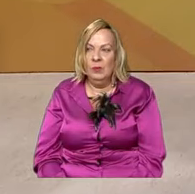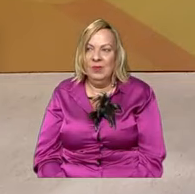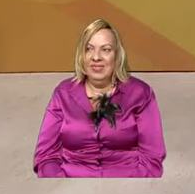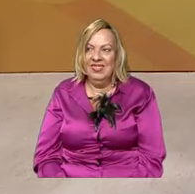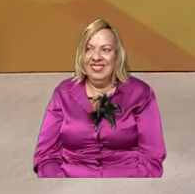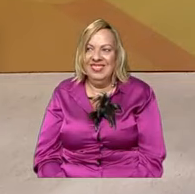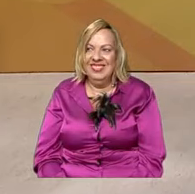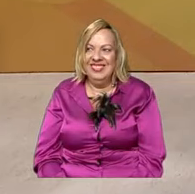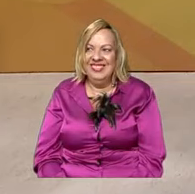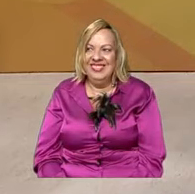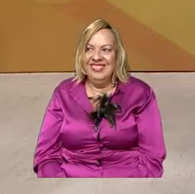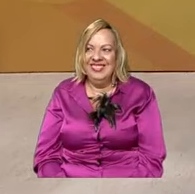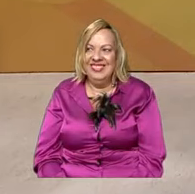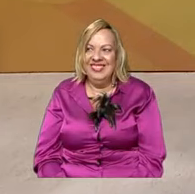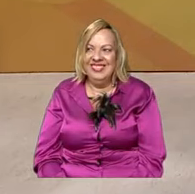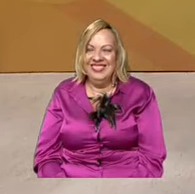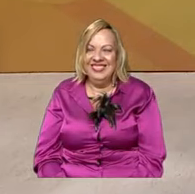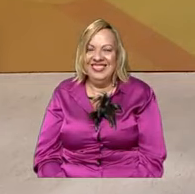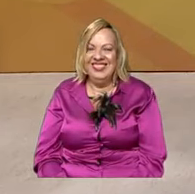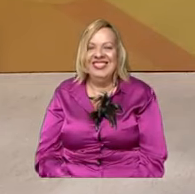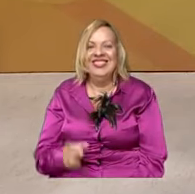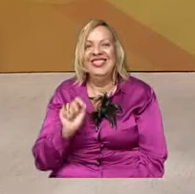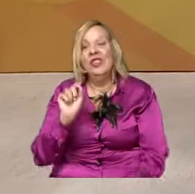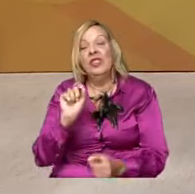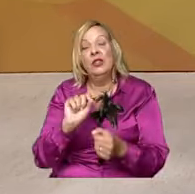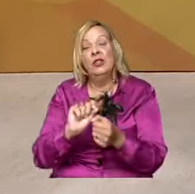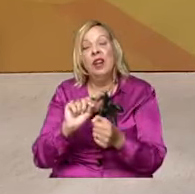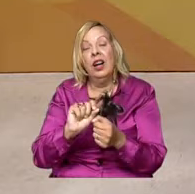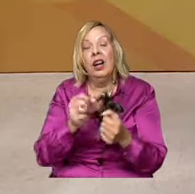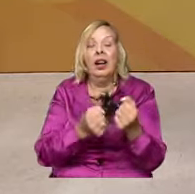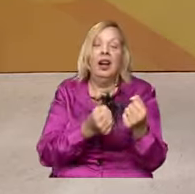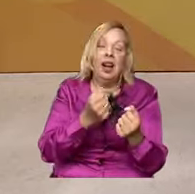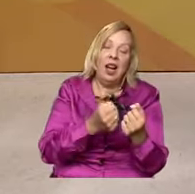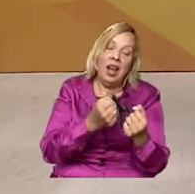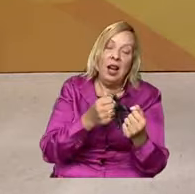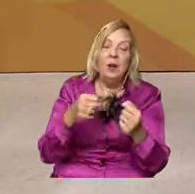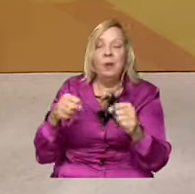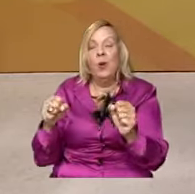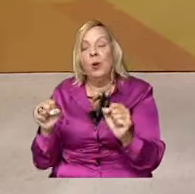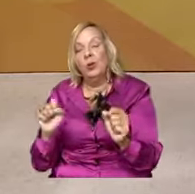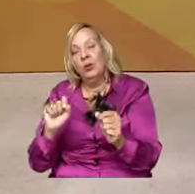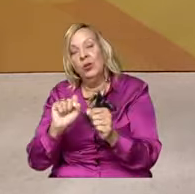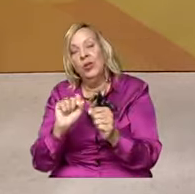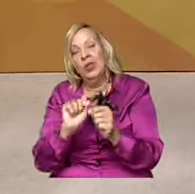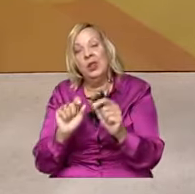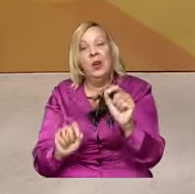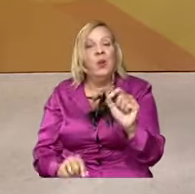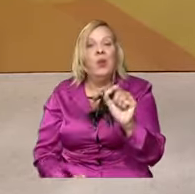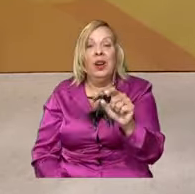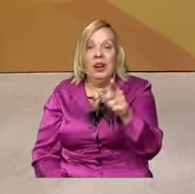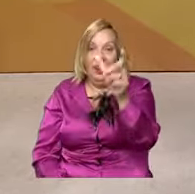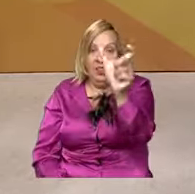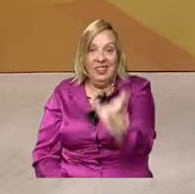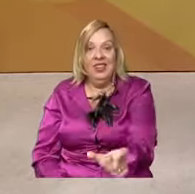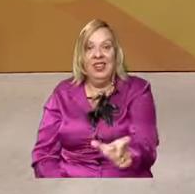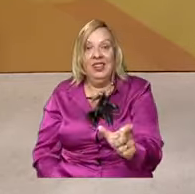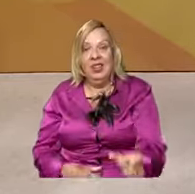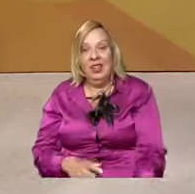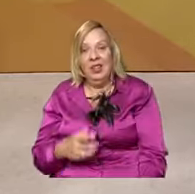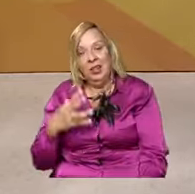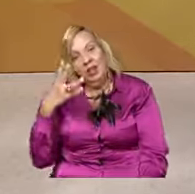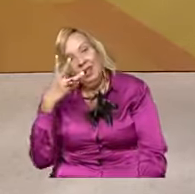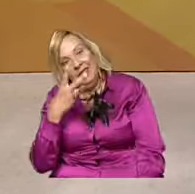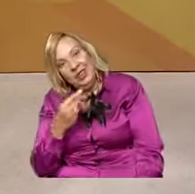mais uma moto. O que é que você faria? Essa é a pergunta que não quer calar. Você ficaria